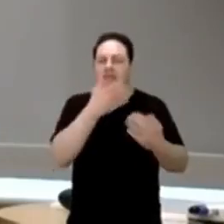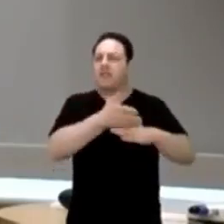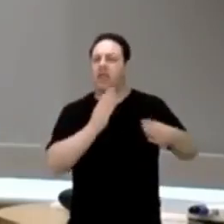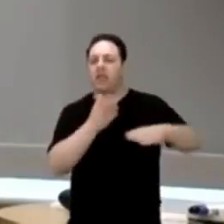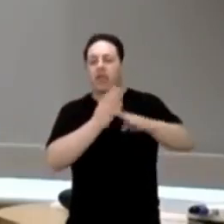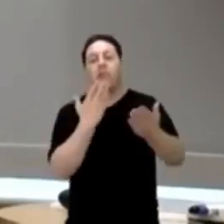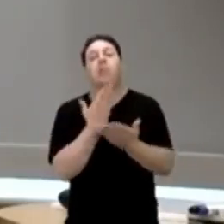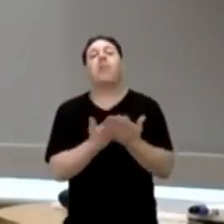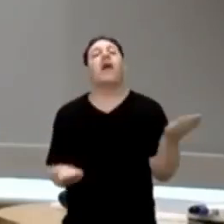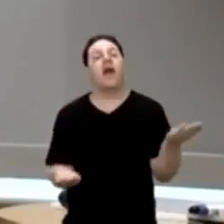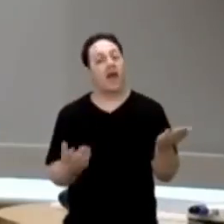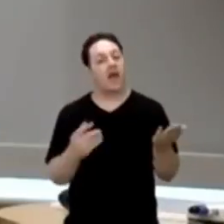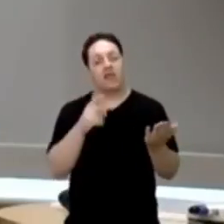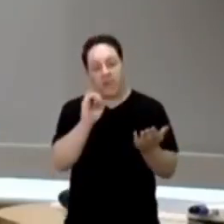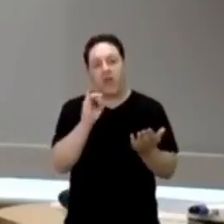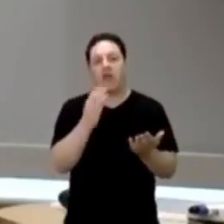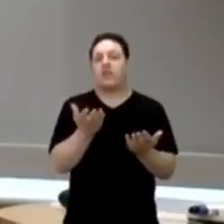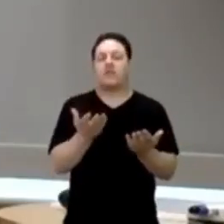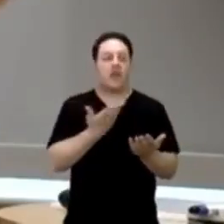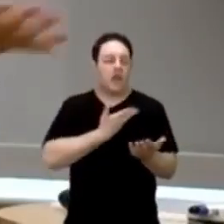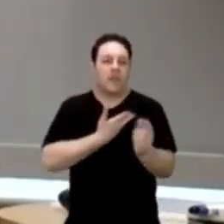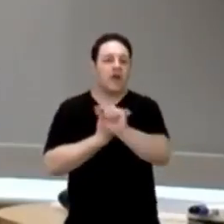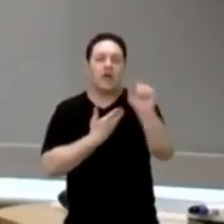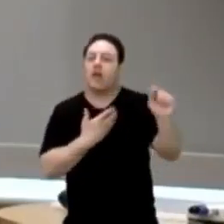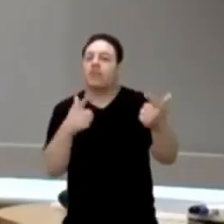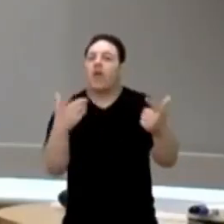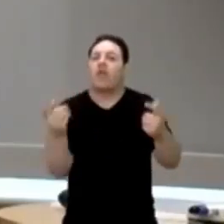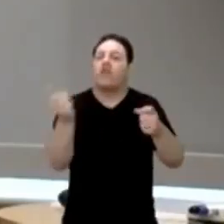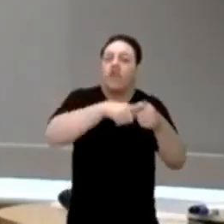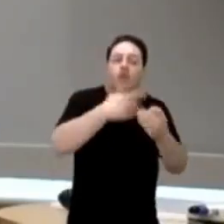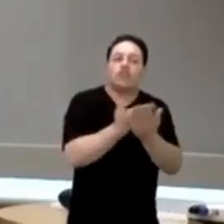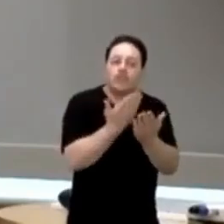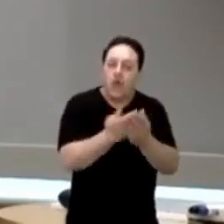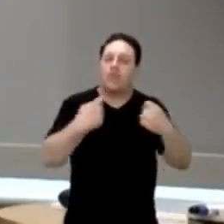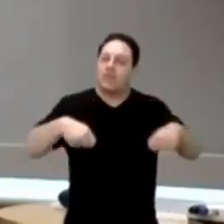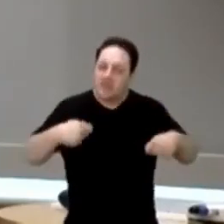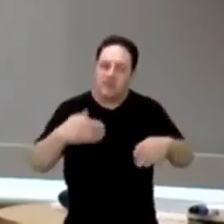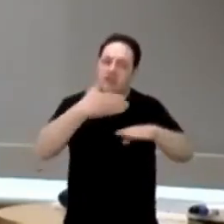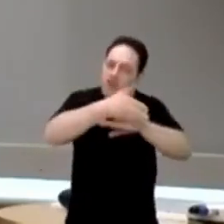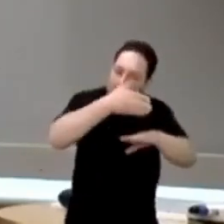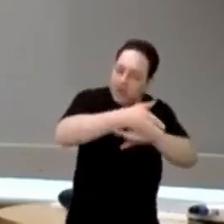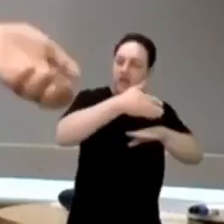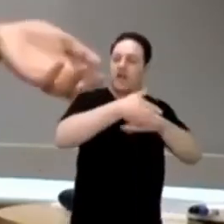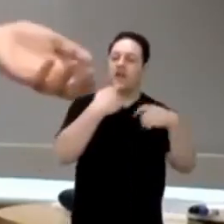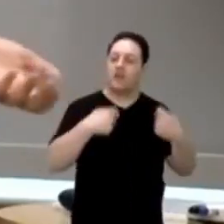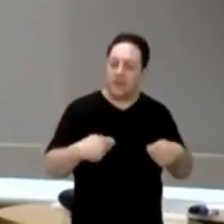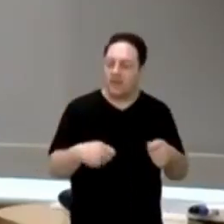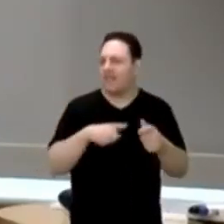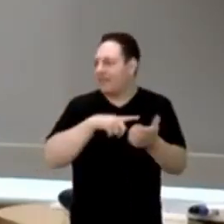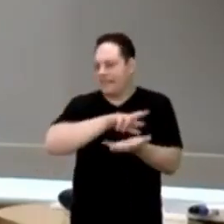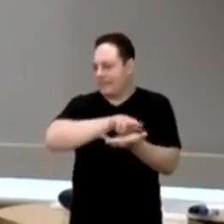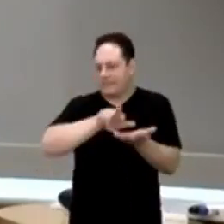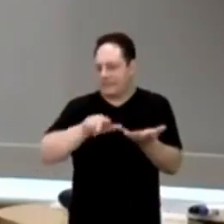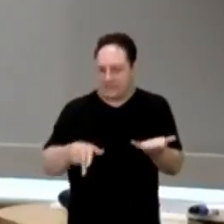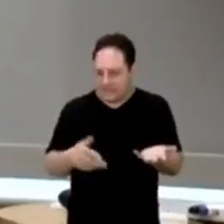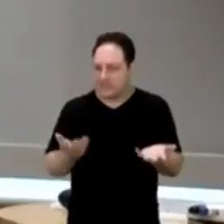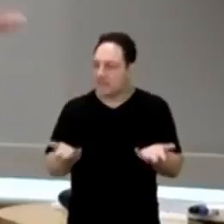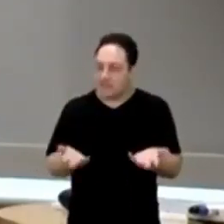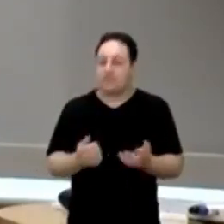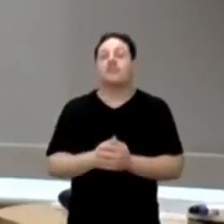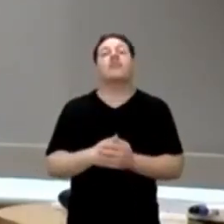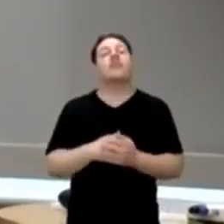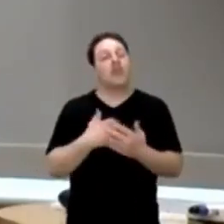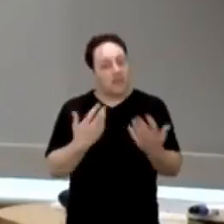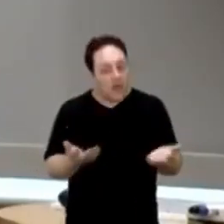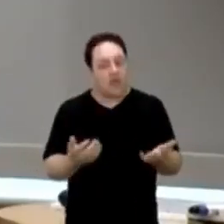questão muito grave, né? De nossos amigos, amigas que não estão voltando para as aulas, porque não, né, vários motivos, né? É, então, as escolas